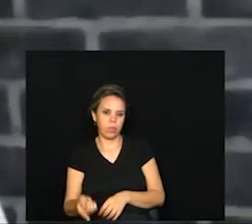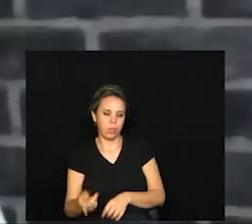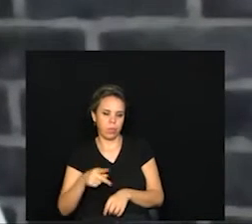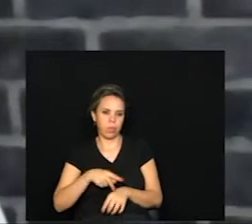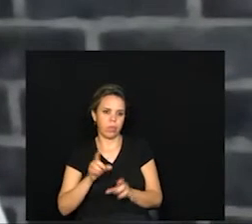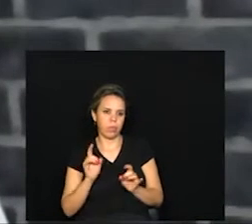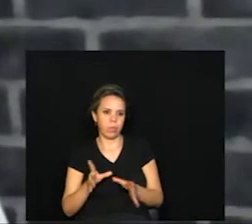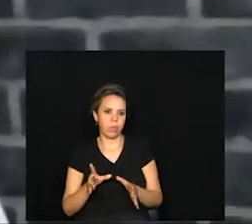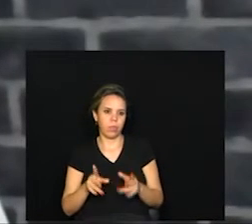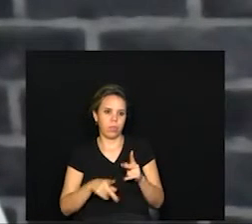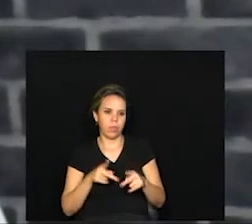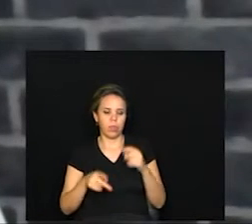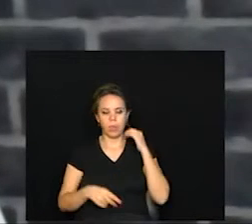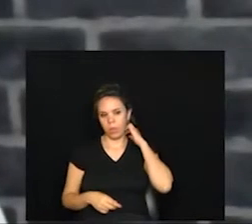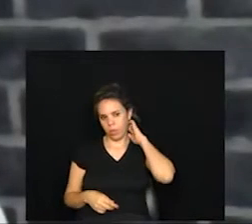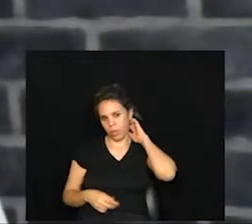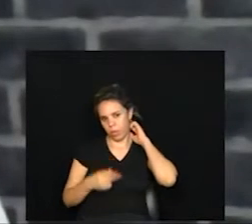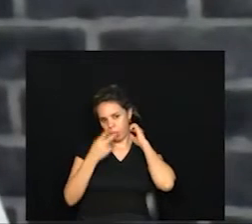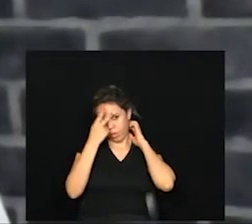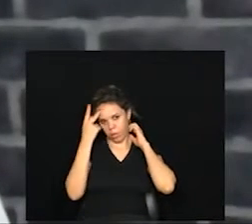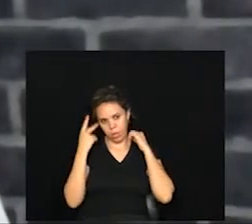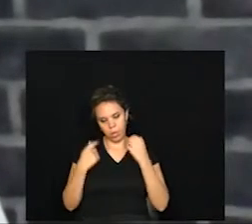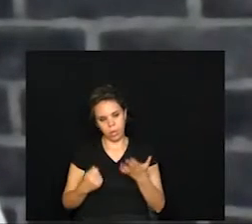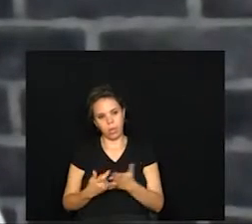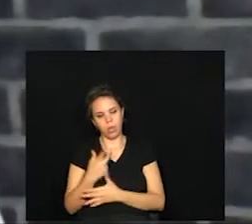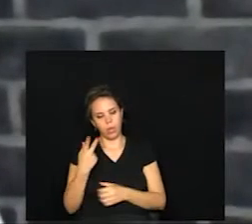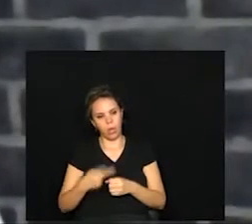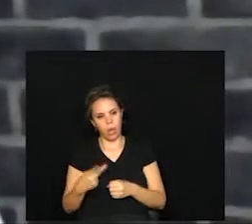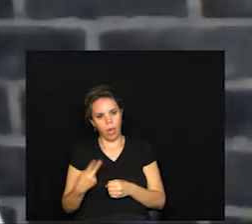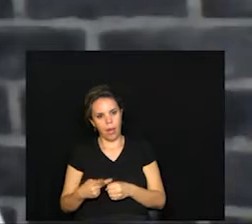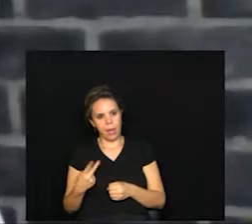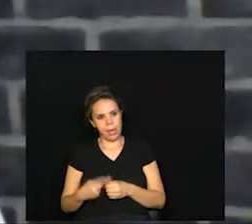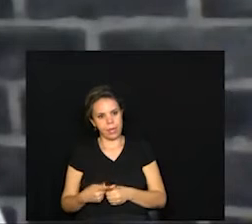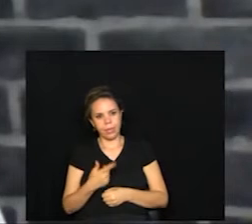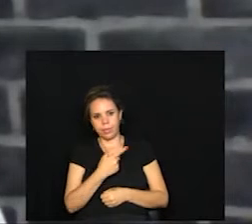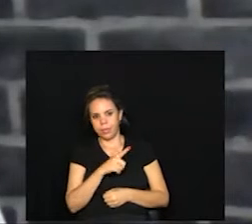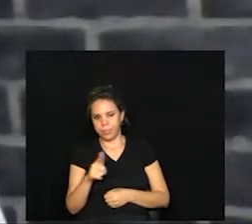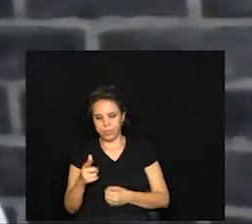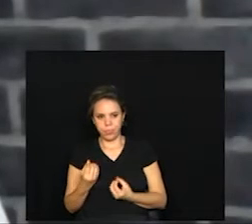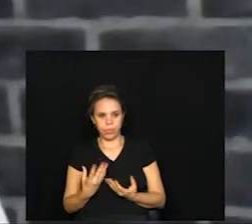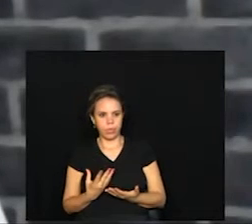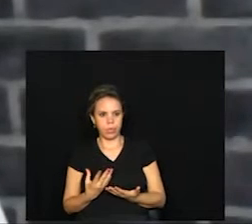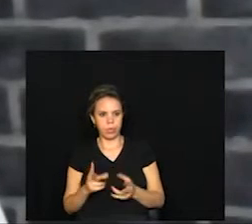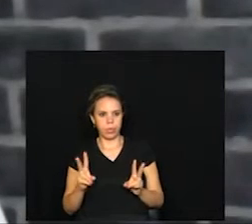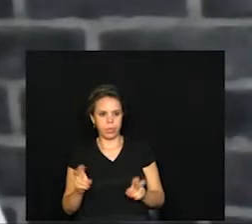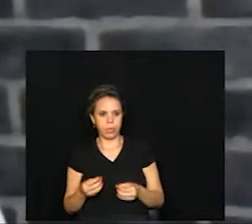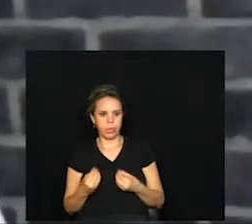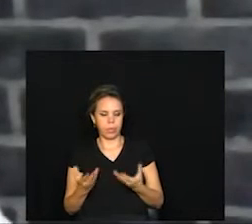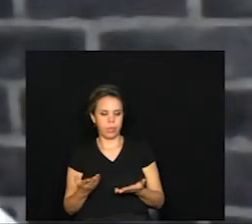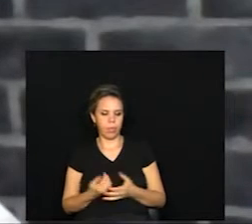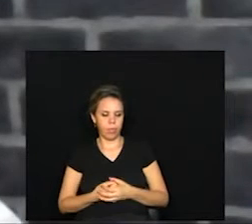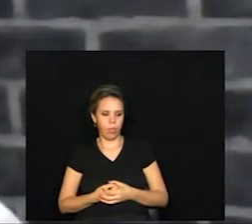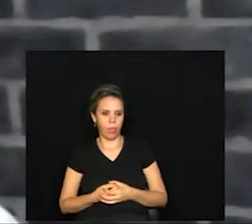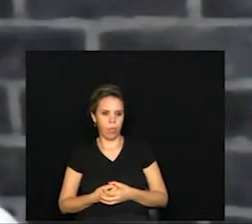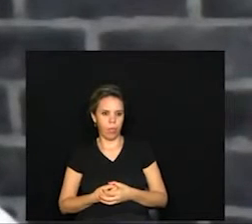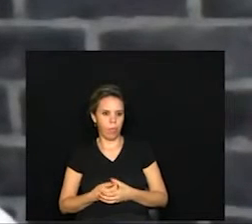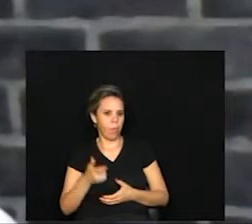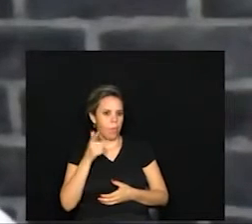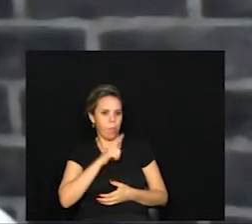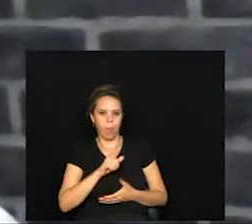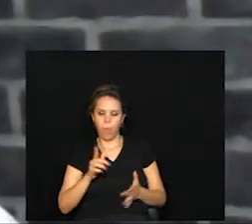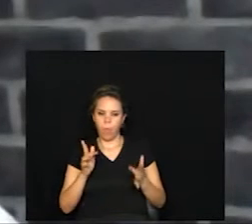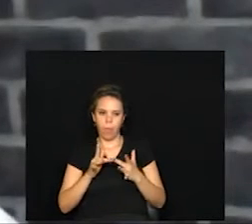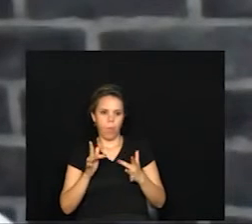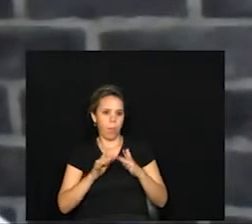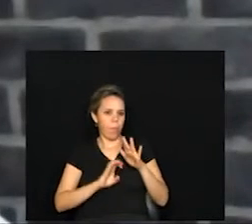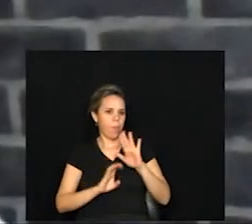em atender esse consumidor. Aquele consumidor que comprou um produto e que ele não tem informações sobre a entrega, não conseguiu contato